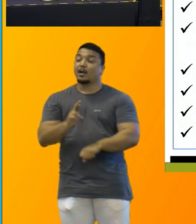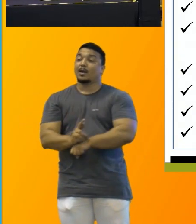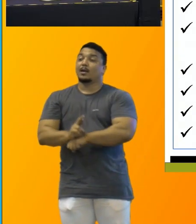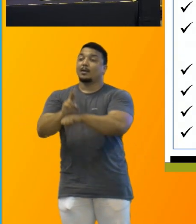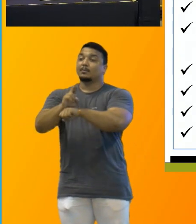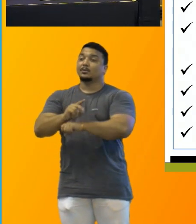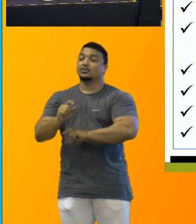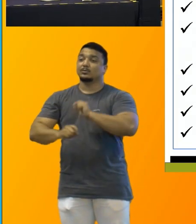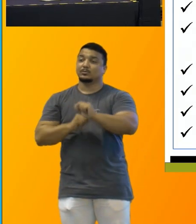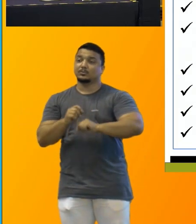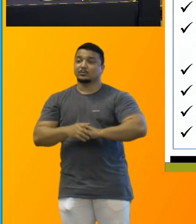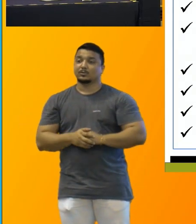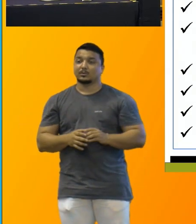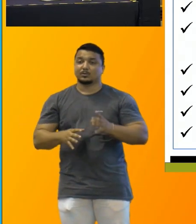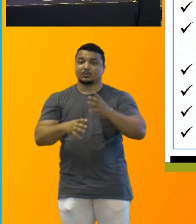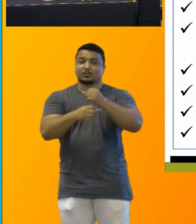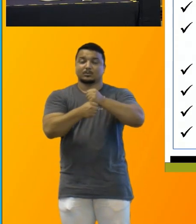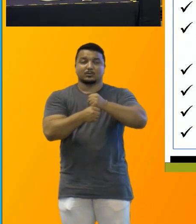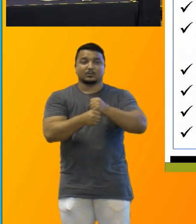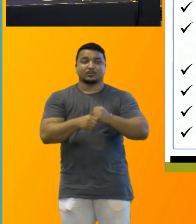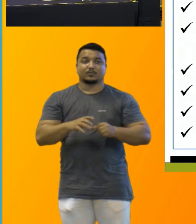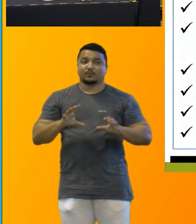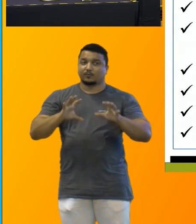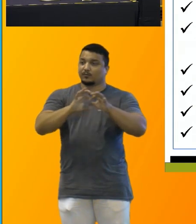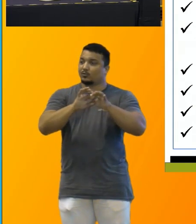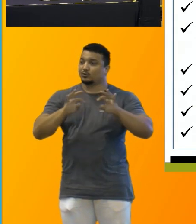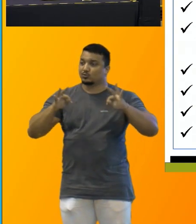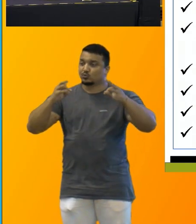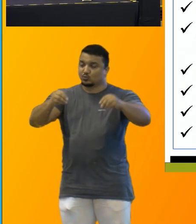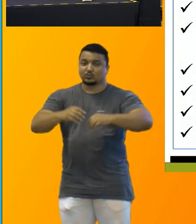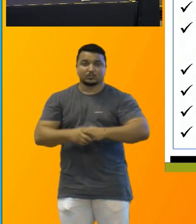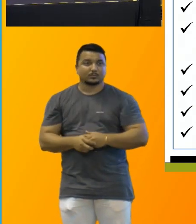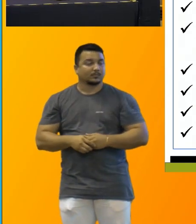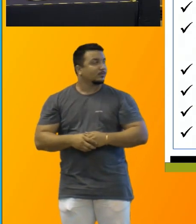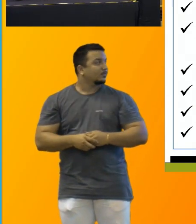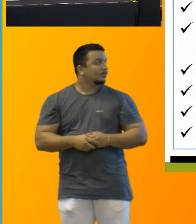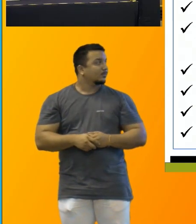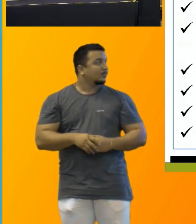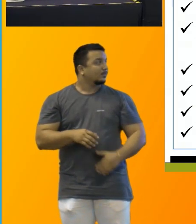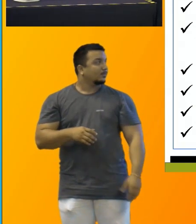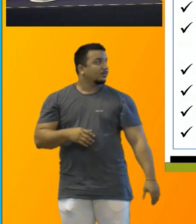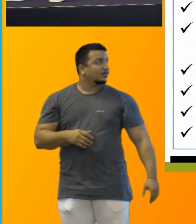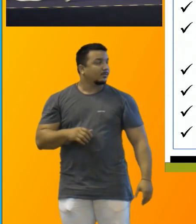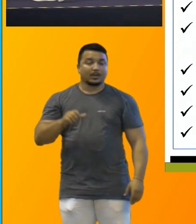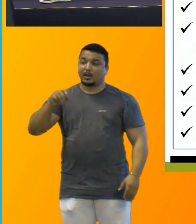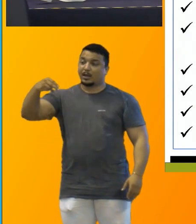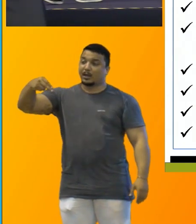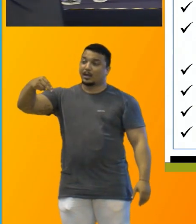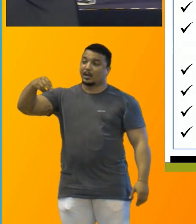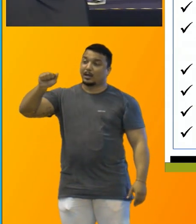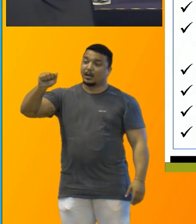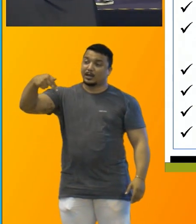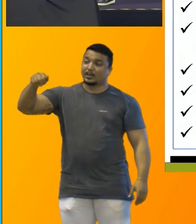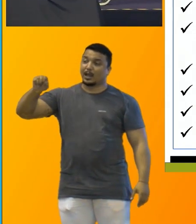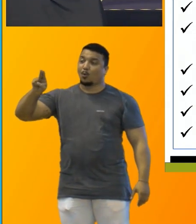quê? Somatório das forças integrais. A saudação em Tupi-Guarani é Anauê.